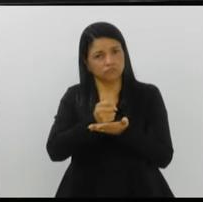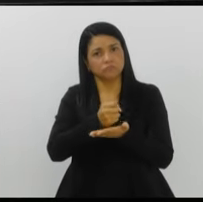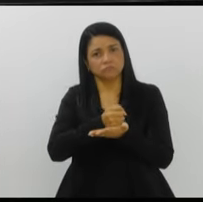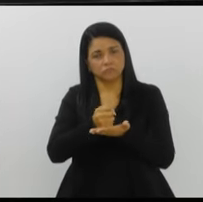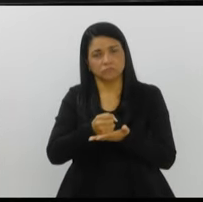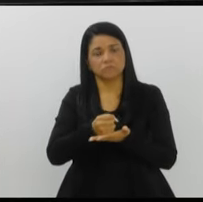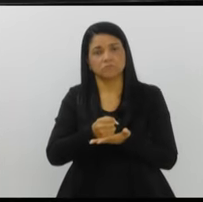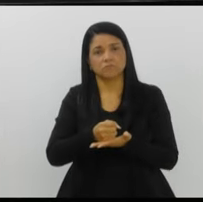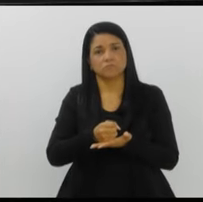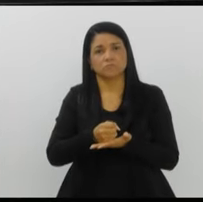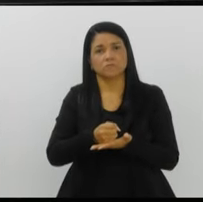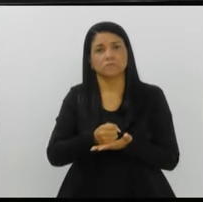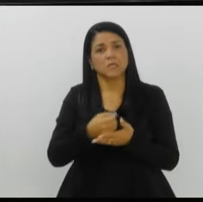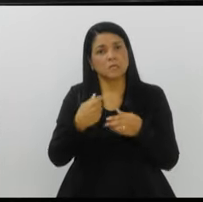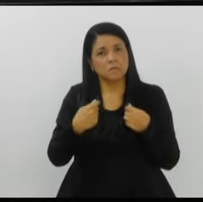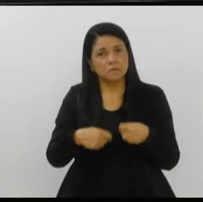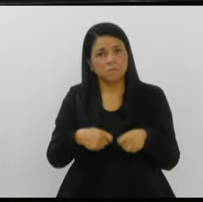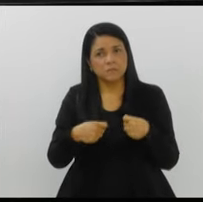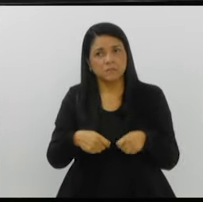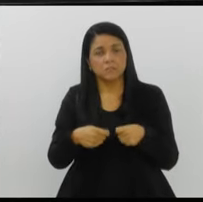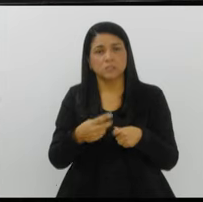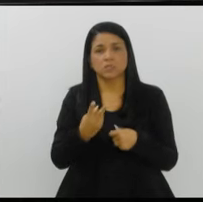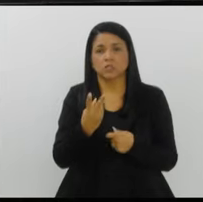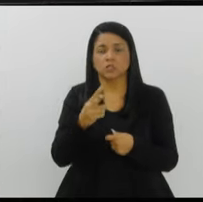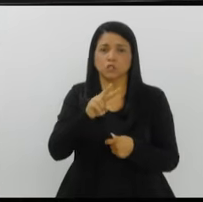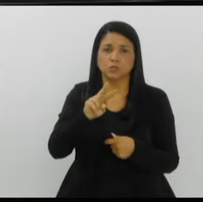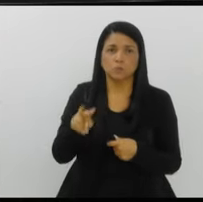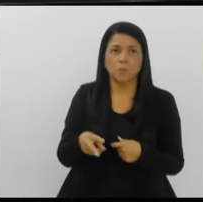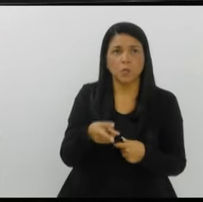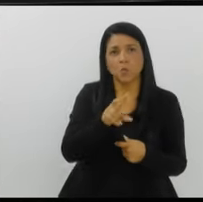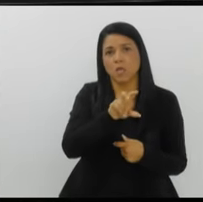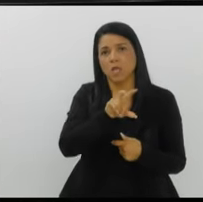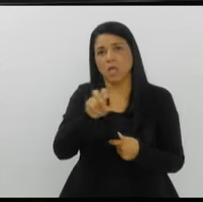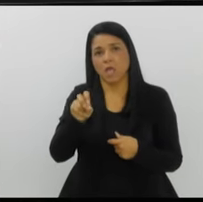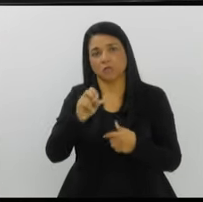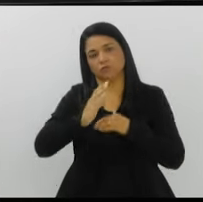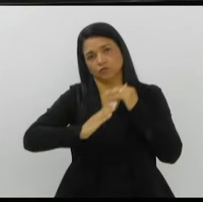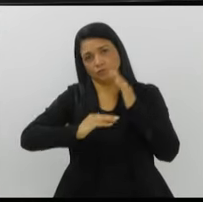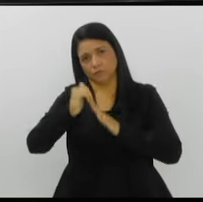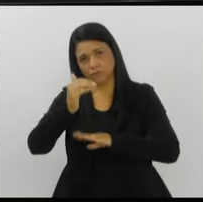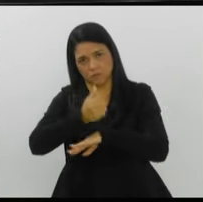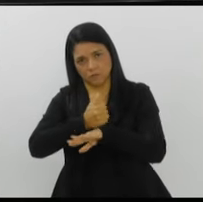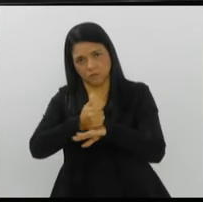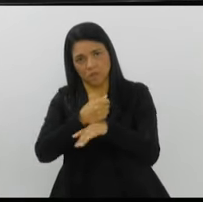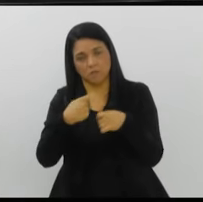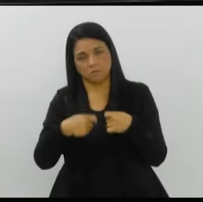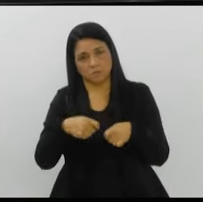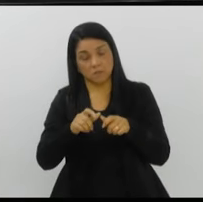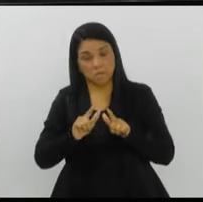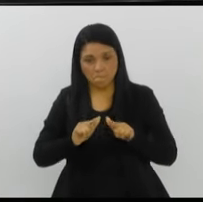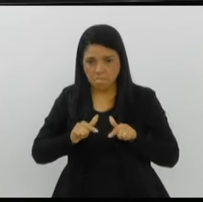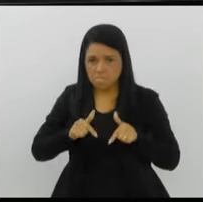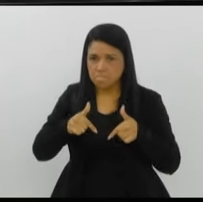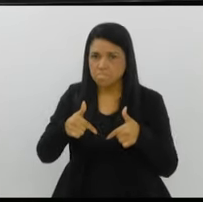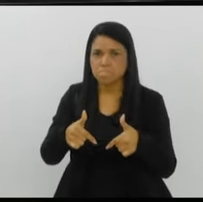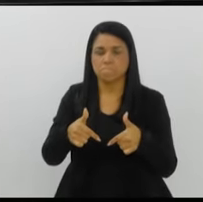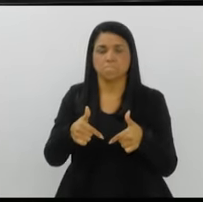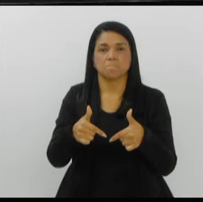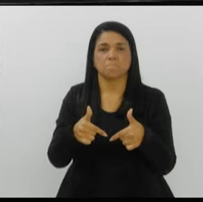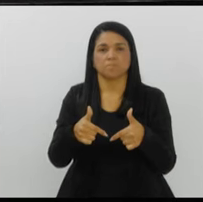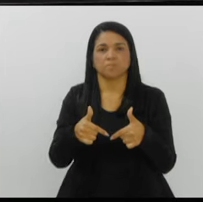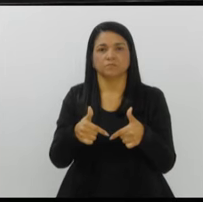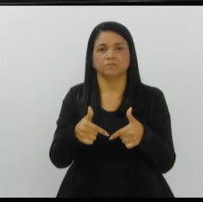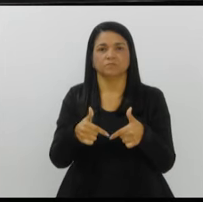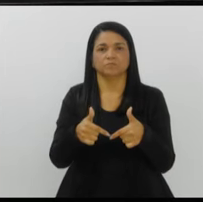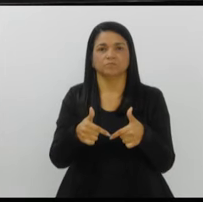arsenal, que sai de 2.500 funcionários, que dão o melhor do seu trabalho a